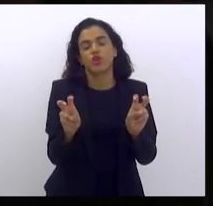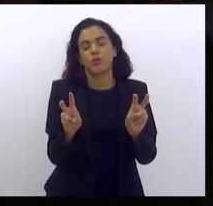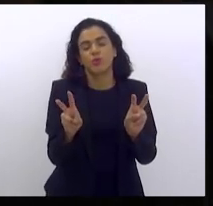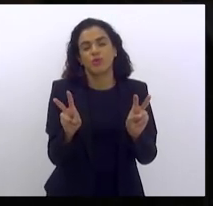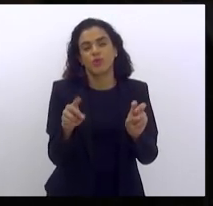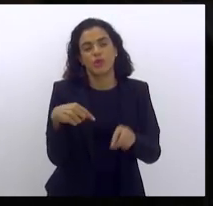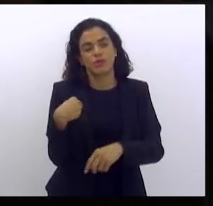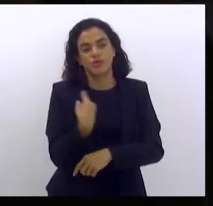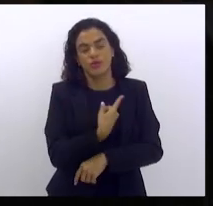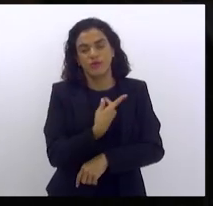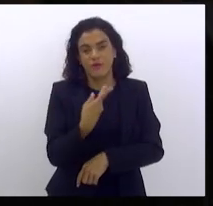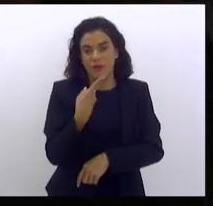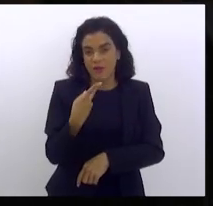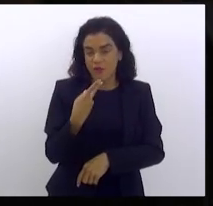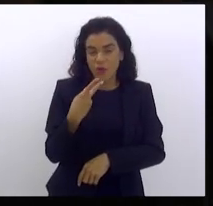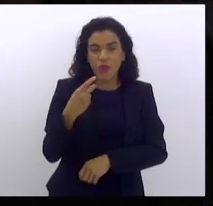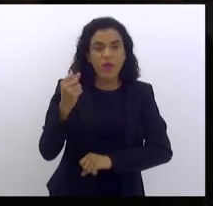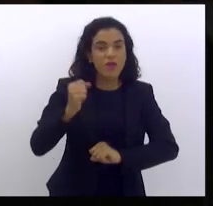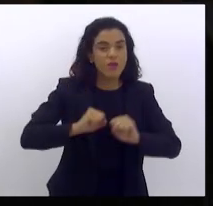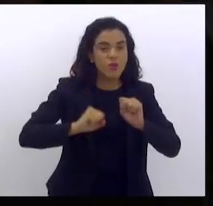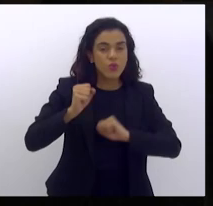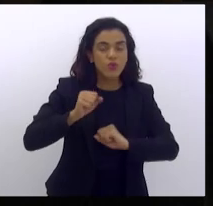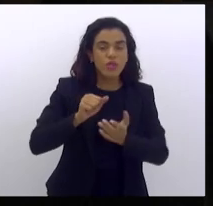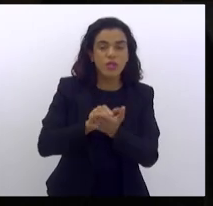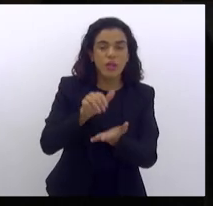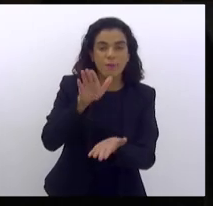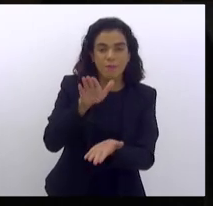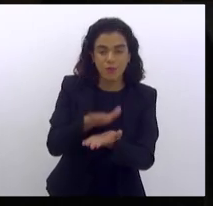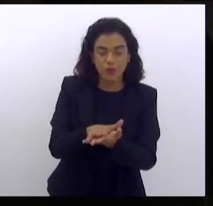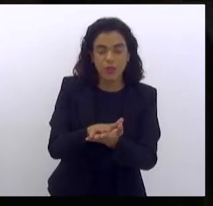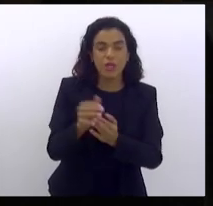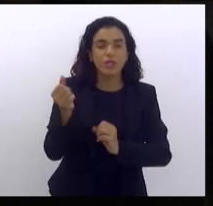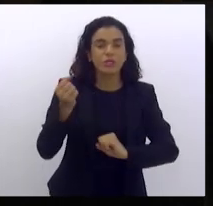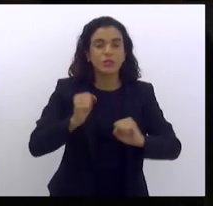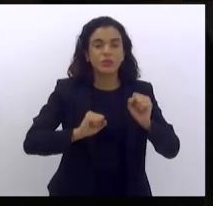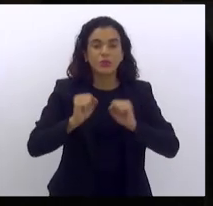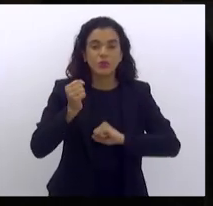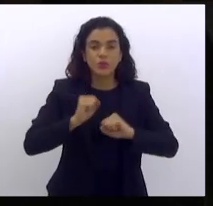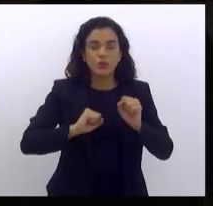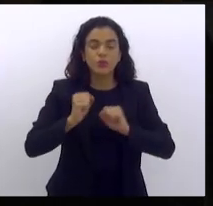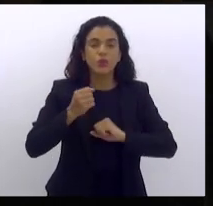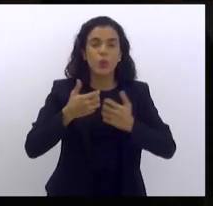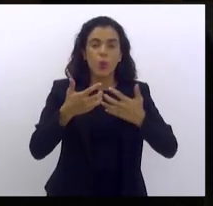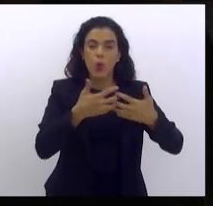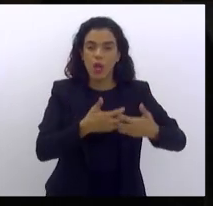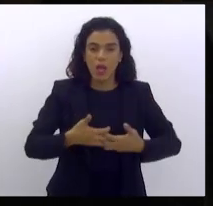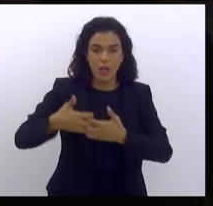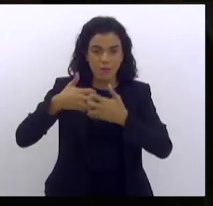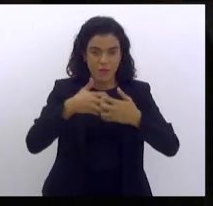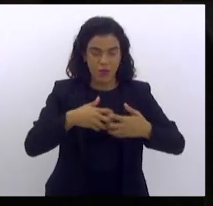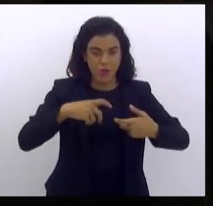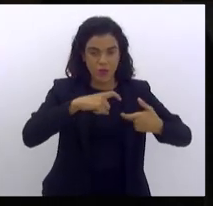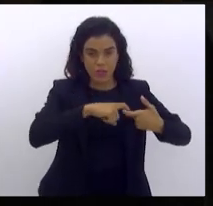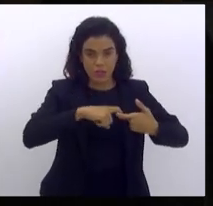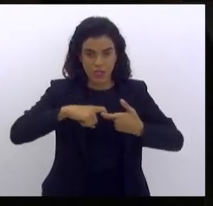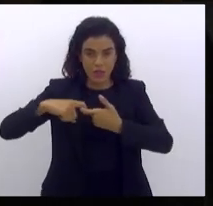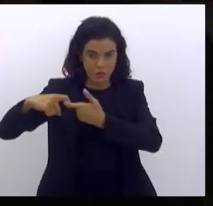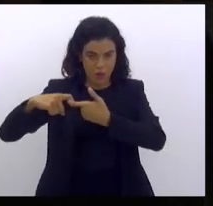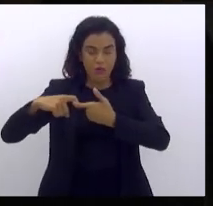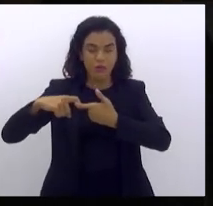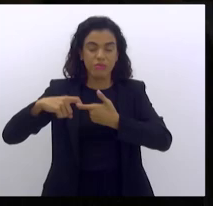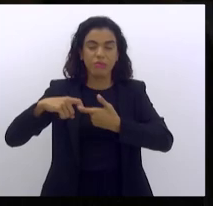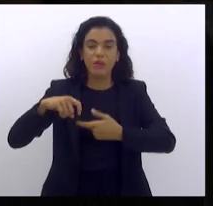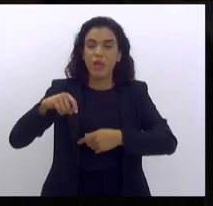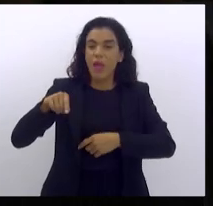chamou indústria das multas e indústria dos reboques, onde sempre aquele